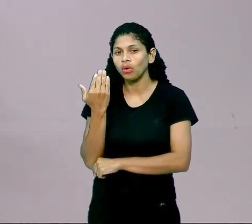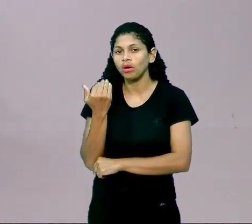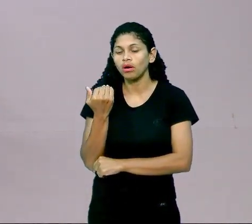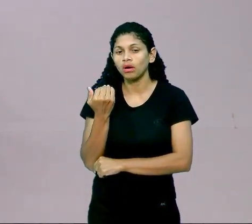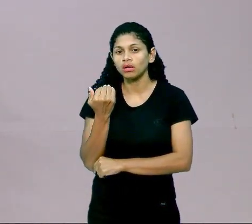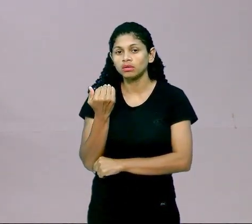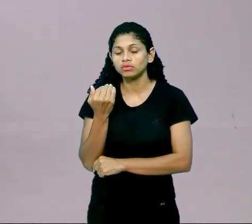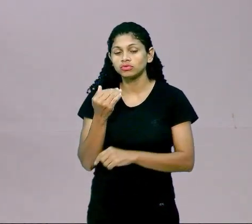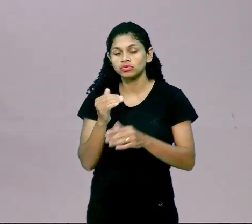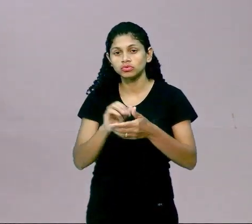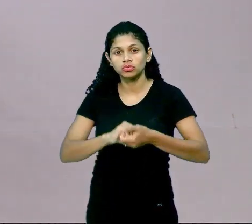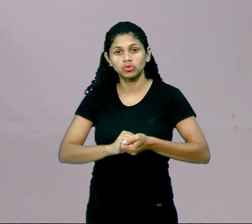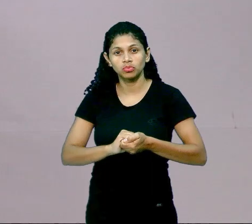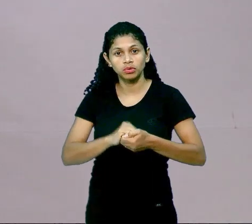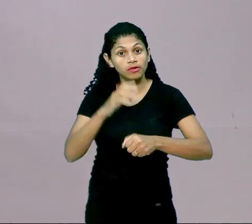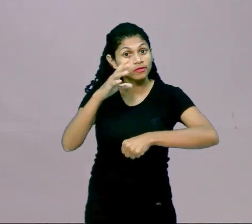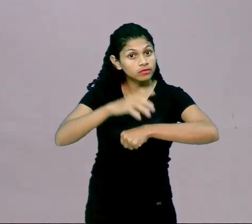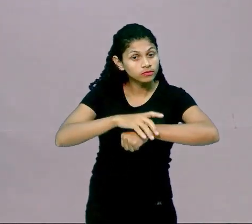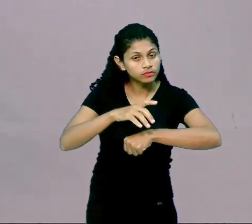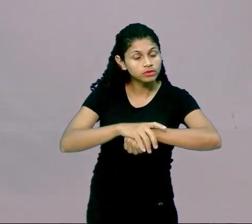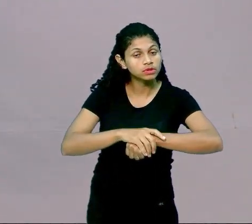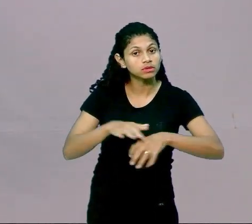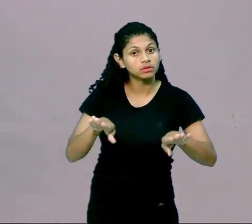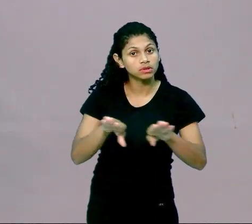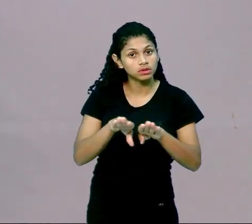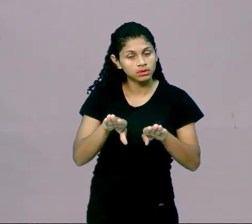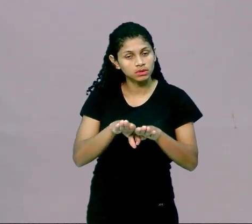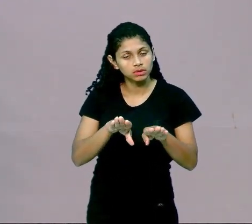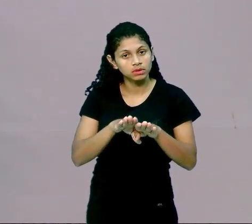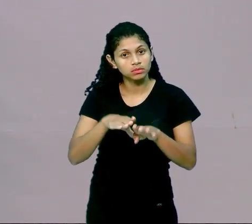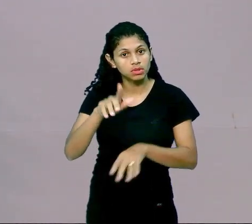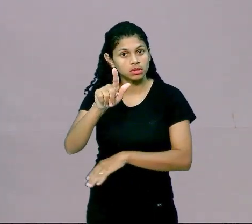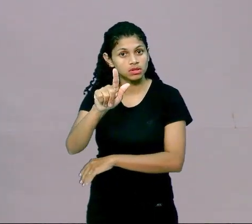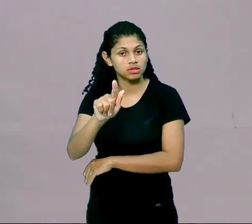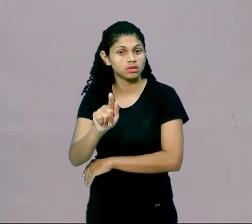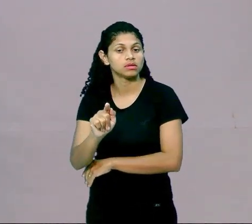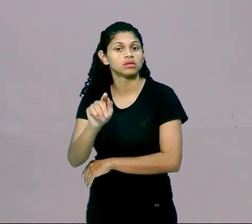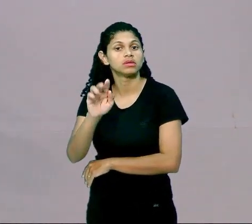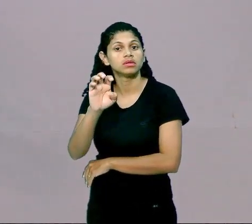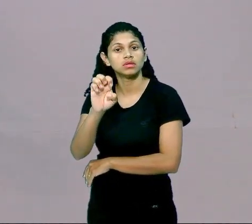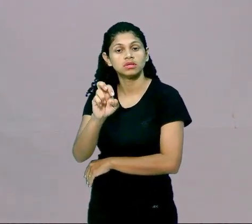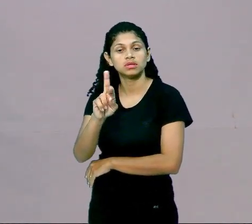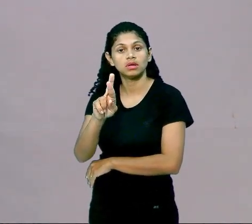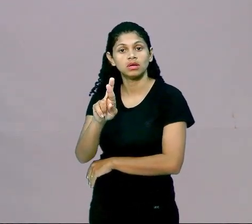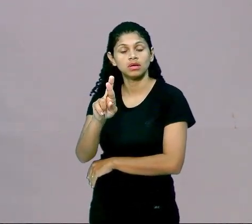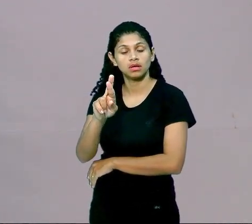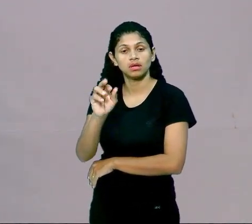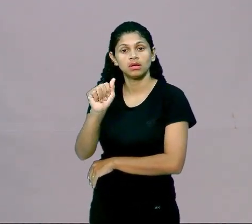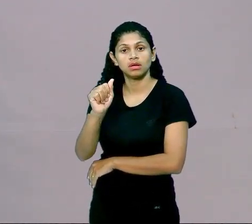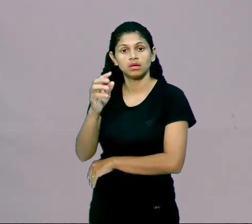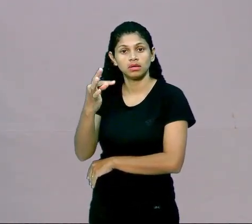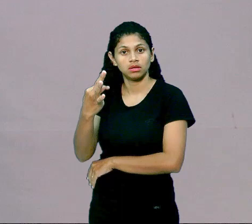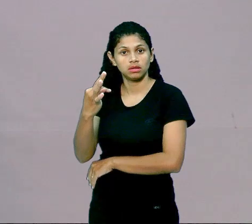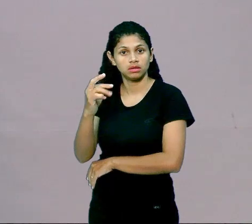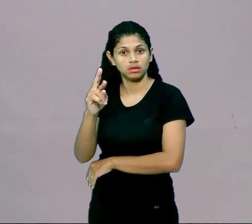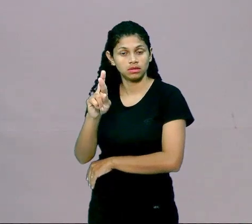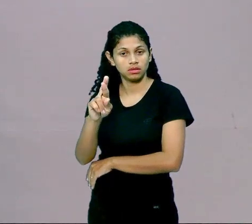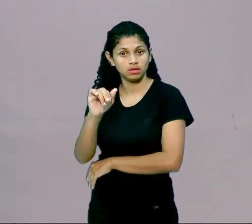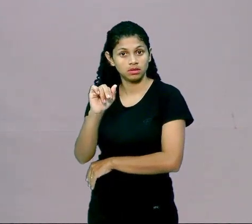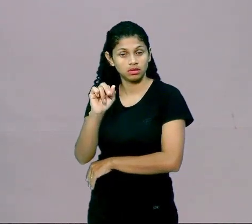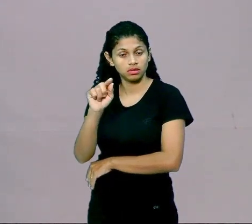geratrizes? Então, lembrando, nós vamos trabalhar as duas coisas, tá? O f de